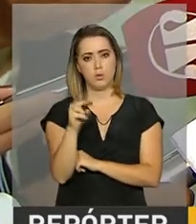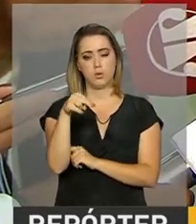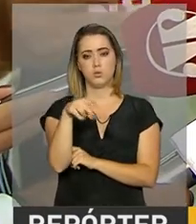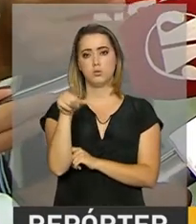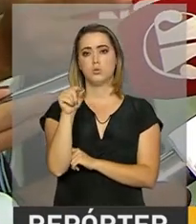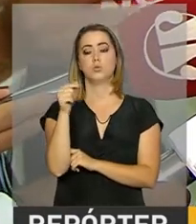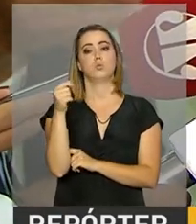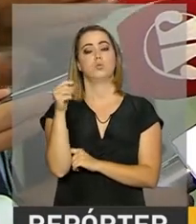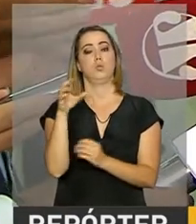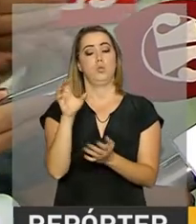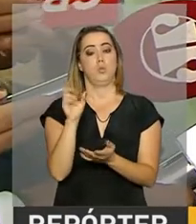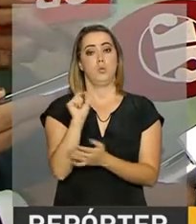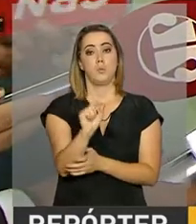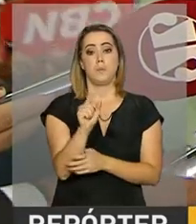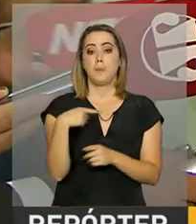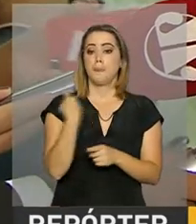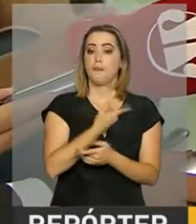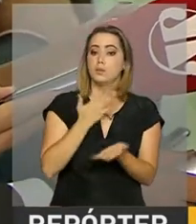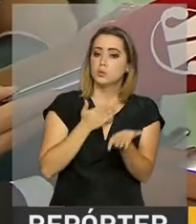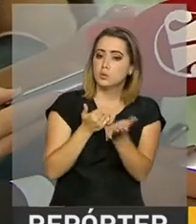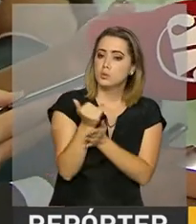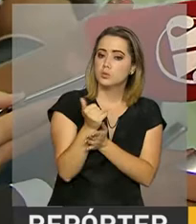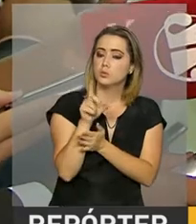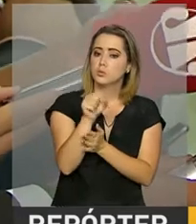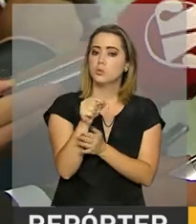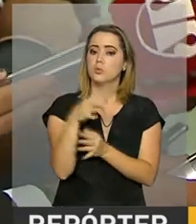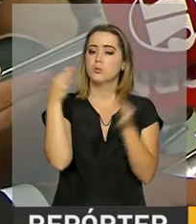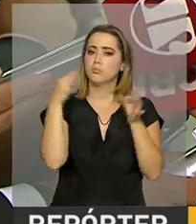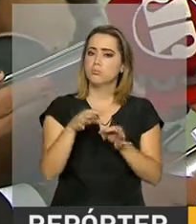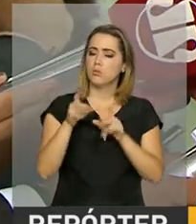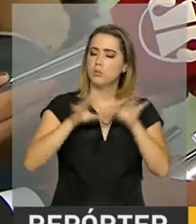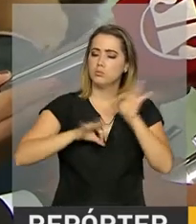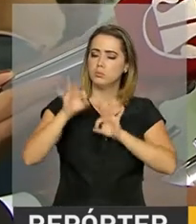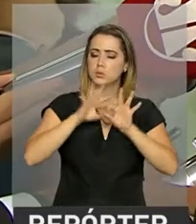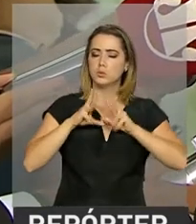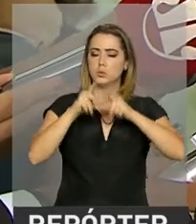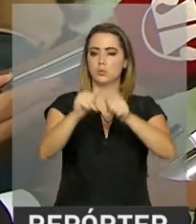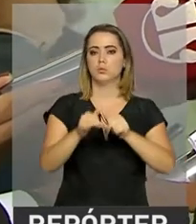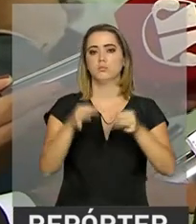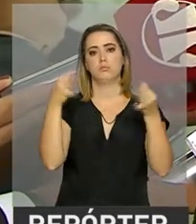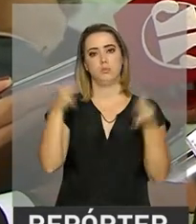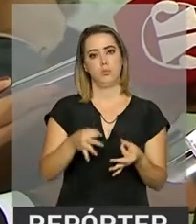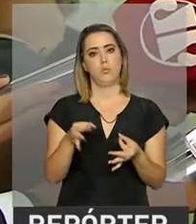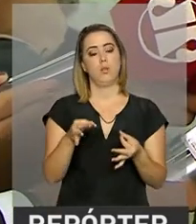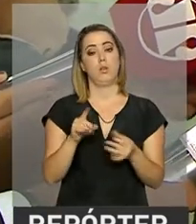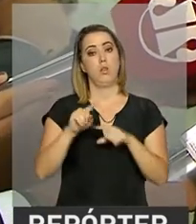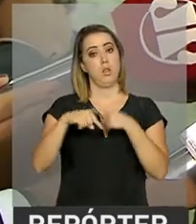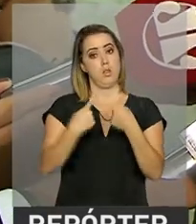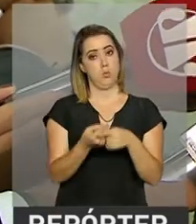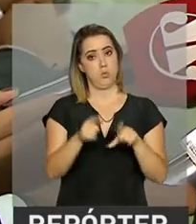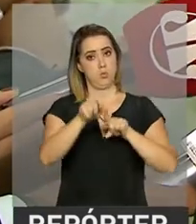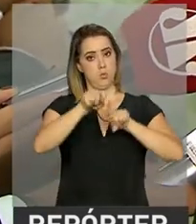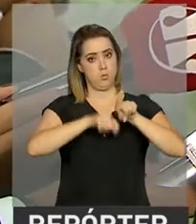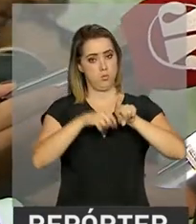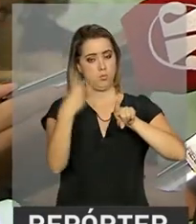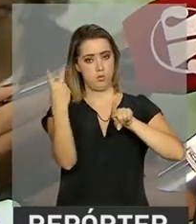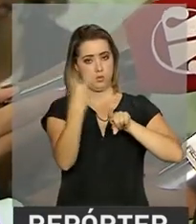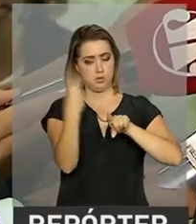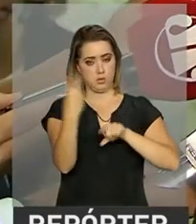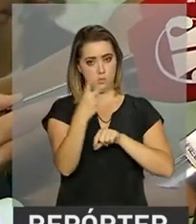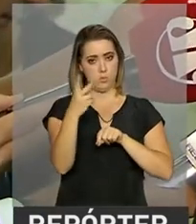pra aplicação concreta do plano nacional de segurança que em fevereiro na segunda quinzena de fevereiro